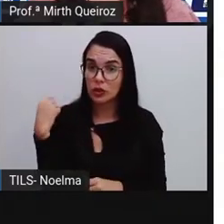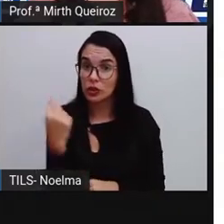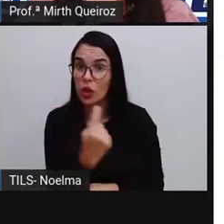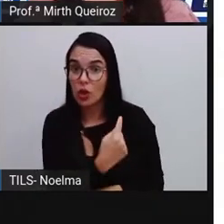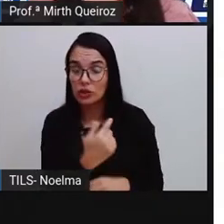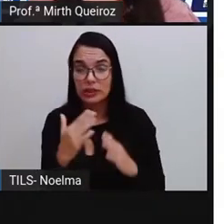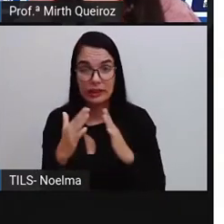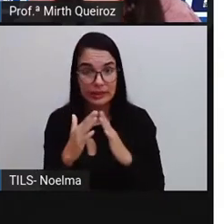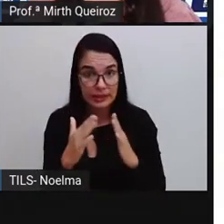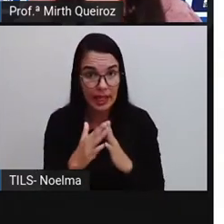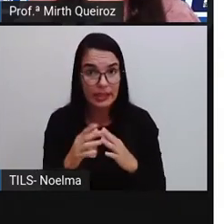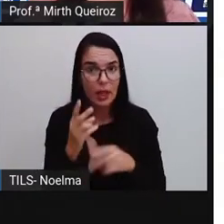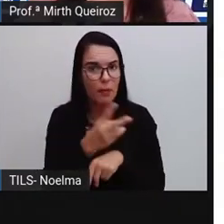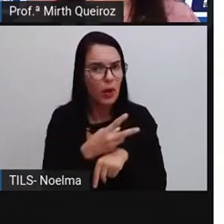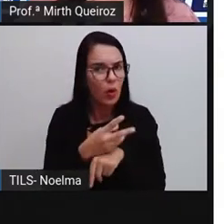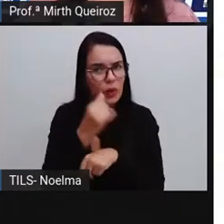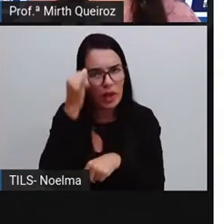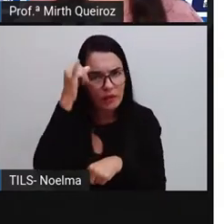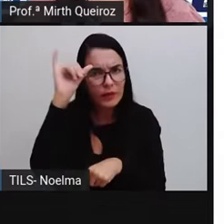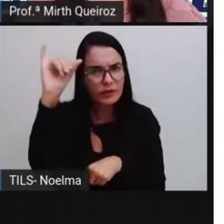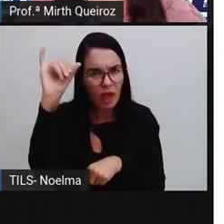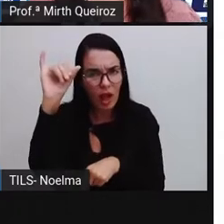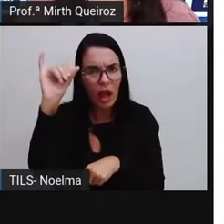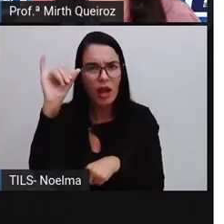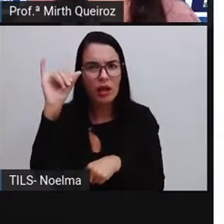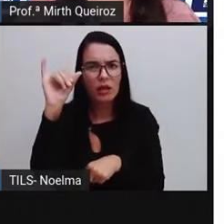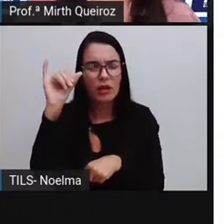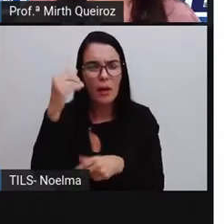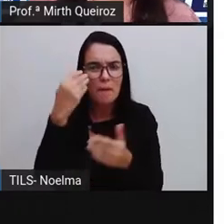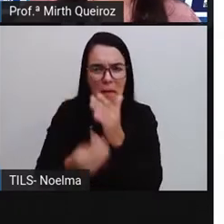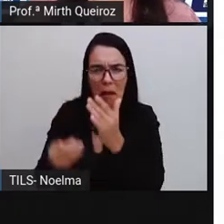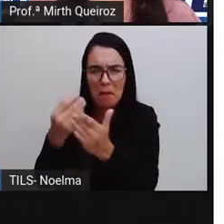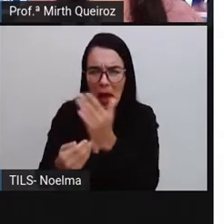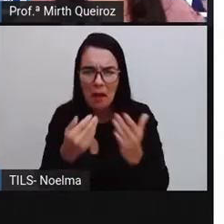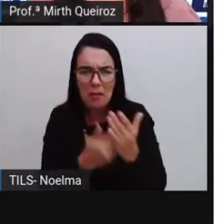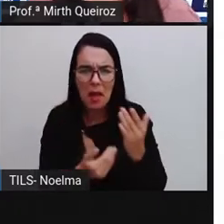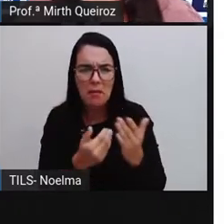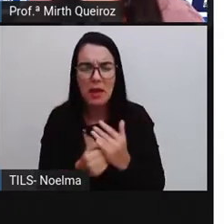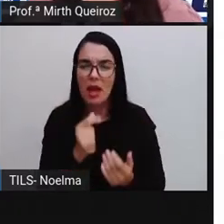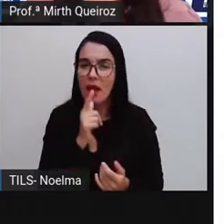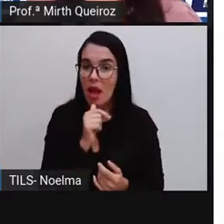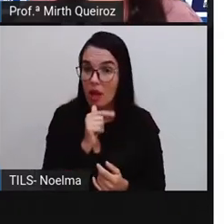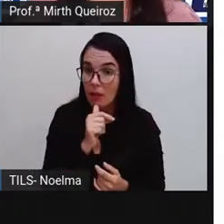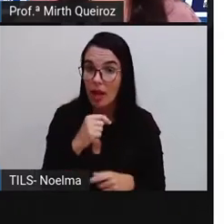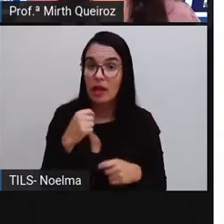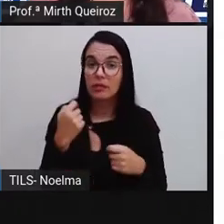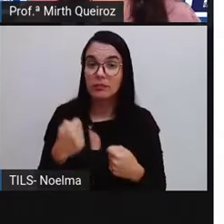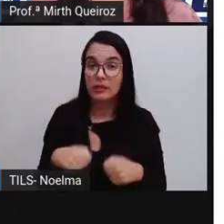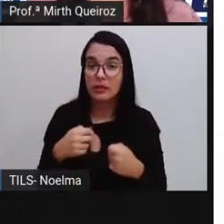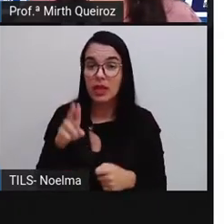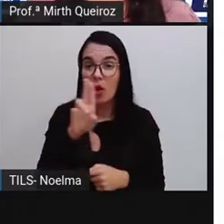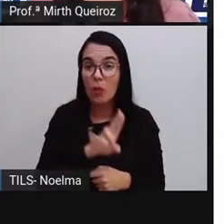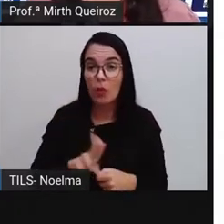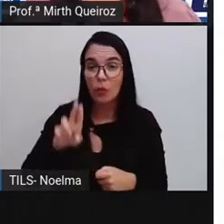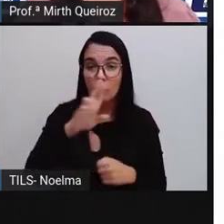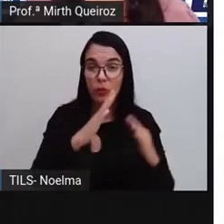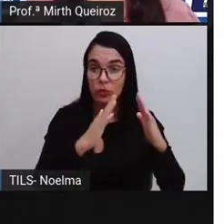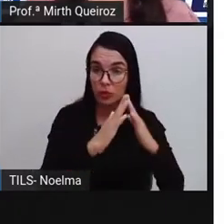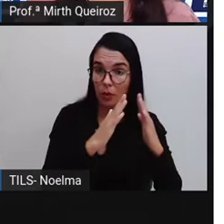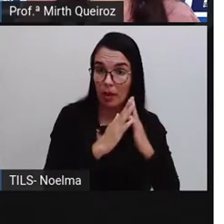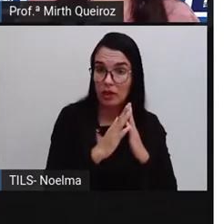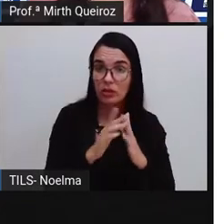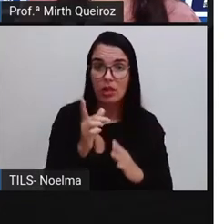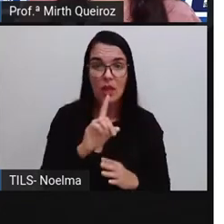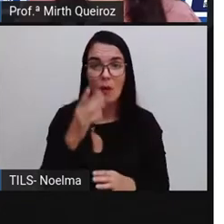nós em nossas casas a gente procure né evitar o consumo exagerado procure evitar esse desperdício de água